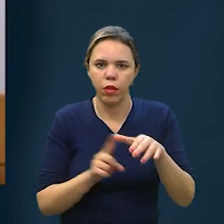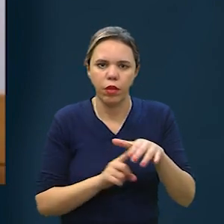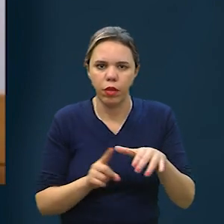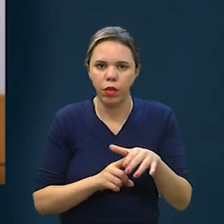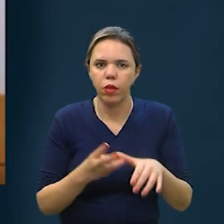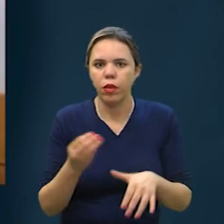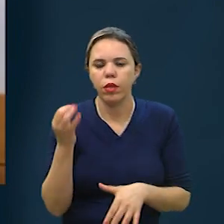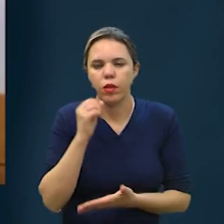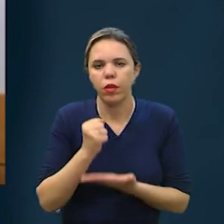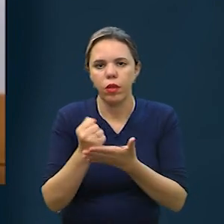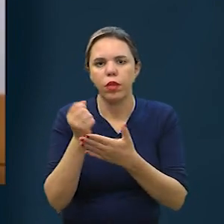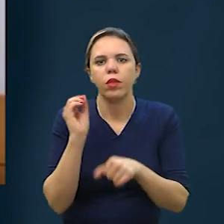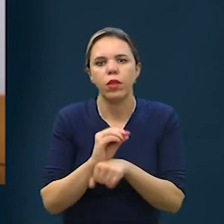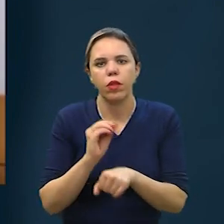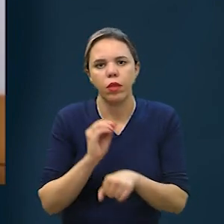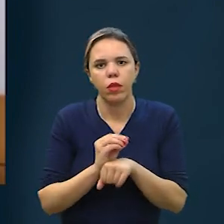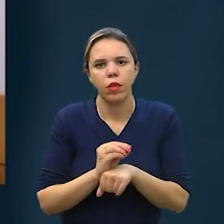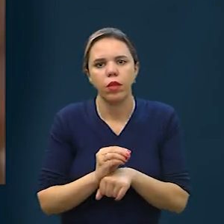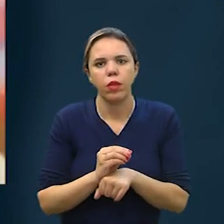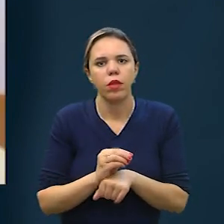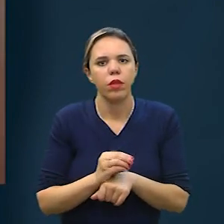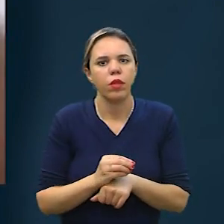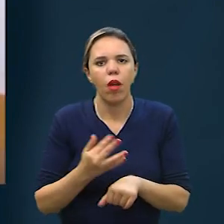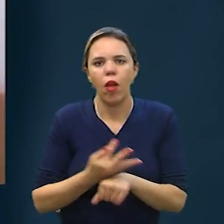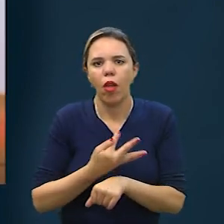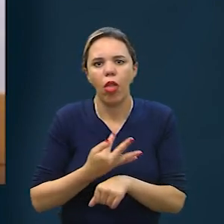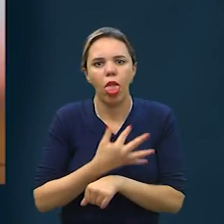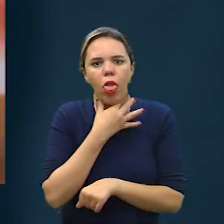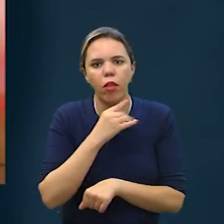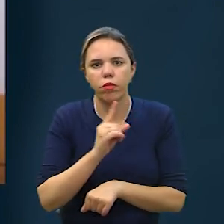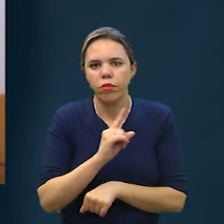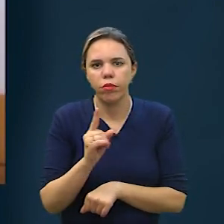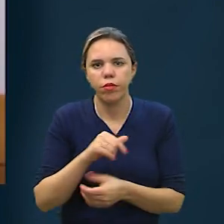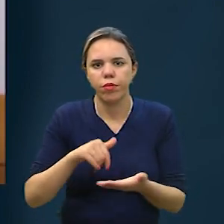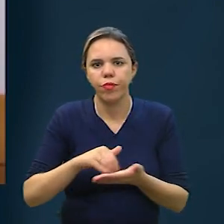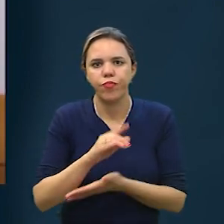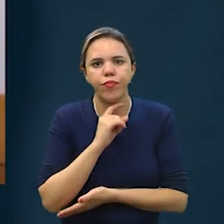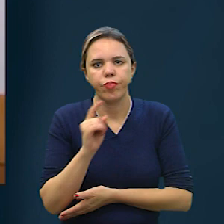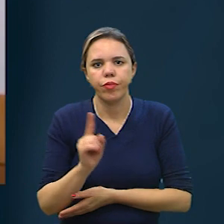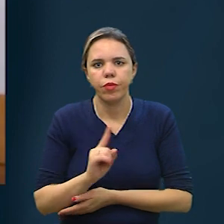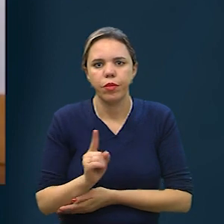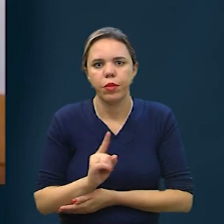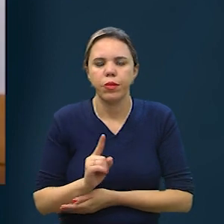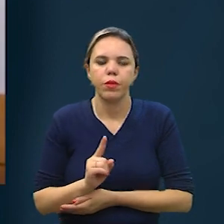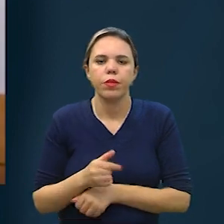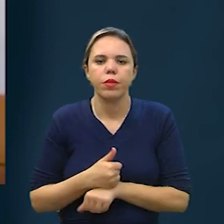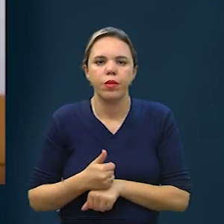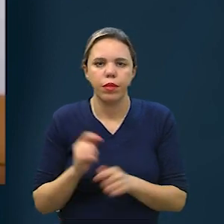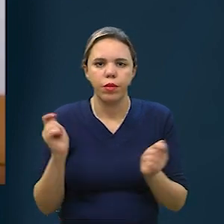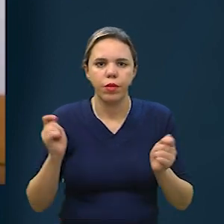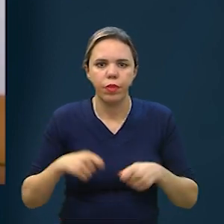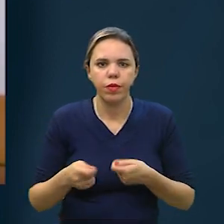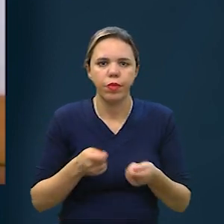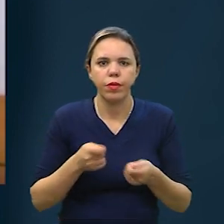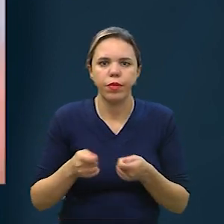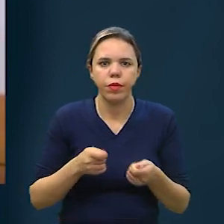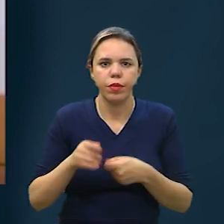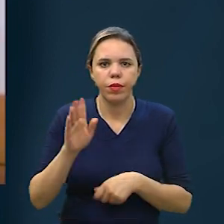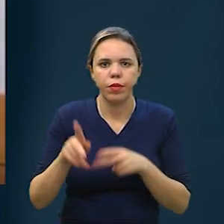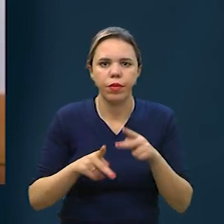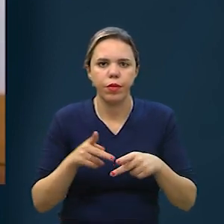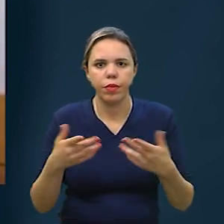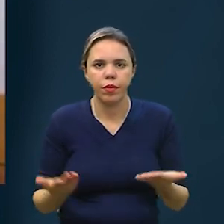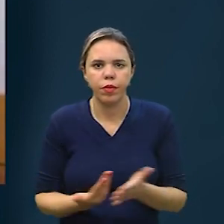esses 30% foi o suficiente para mim para que eu não precisasse dispensar a equipe, para que desse para segurar um